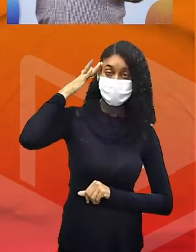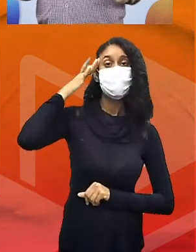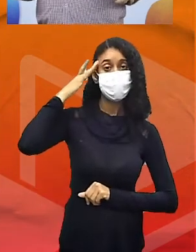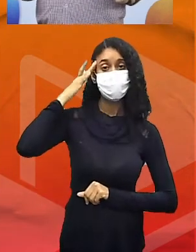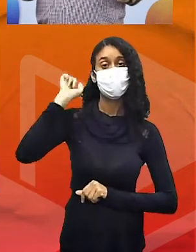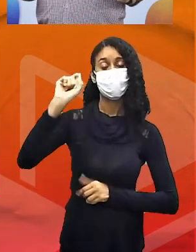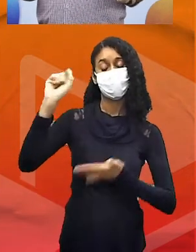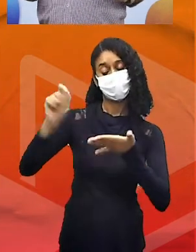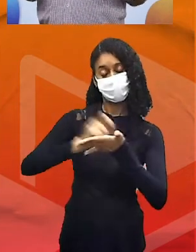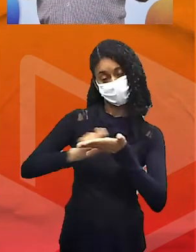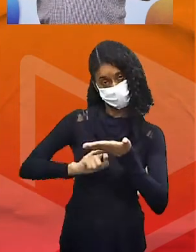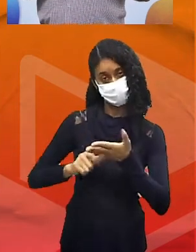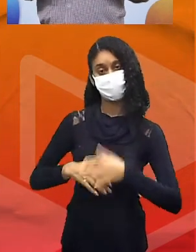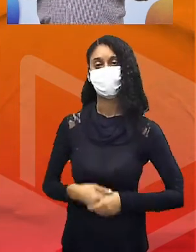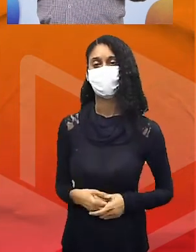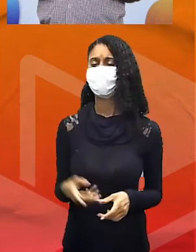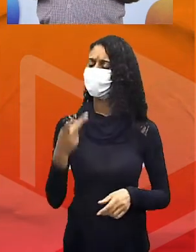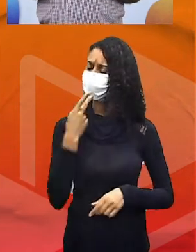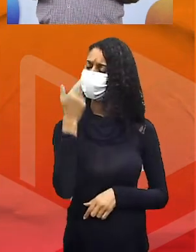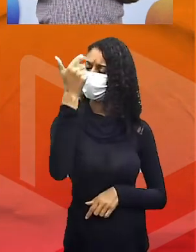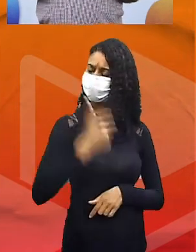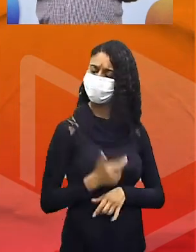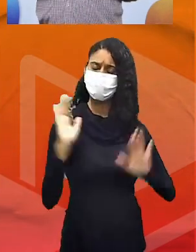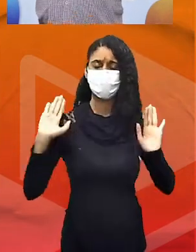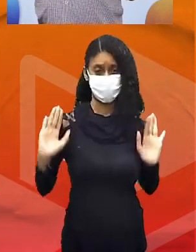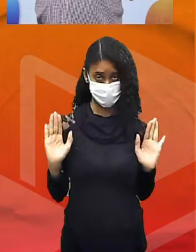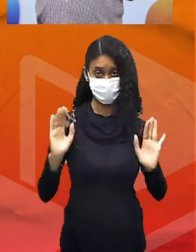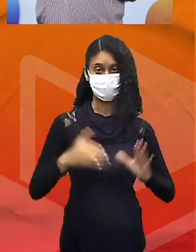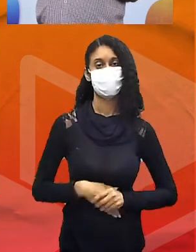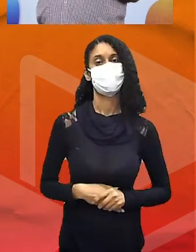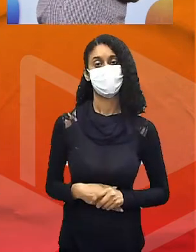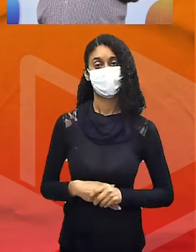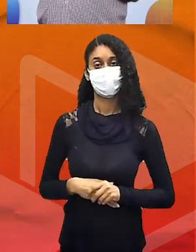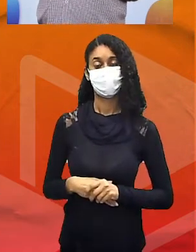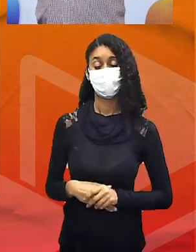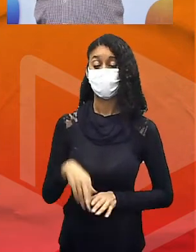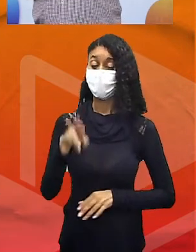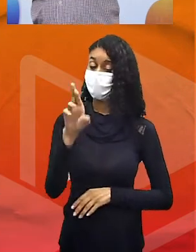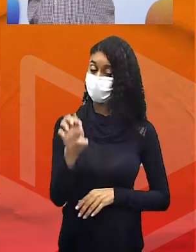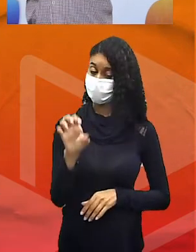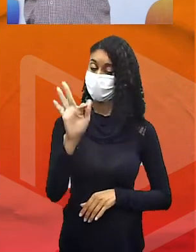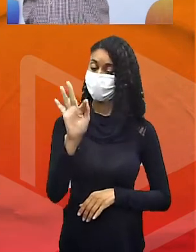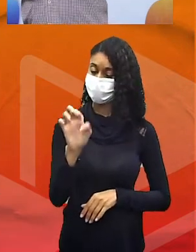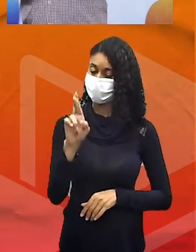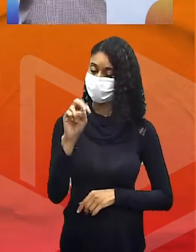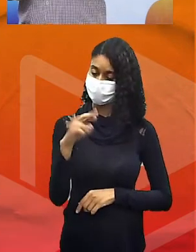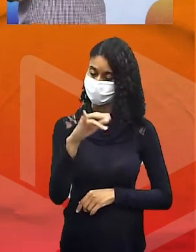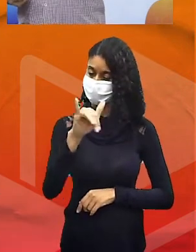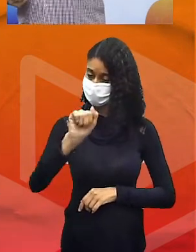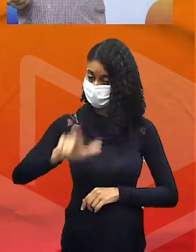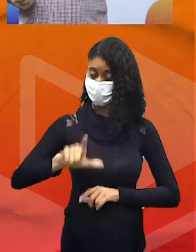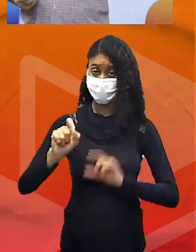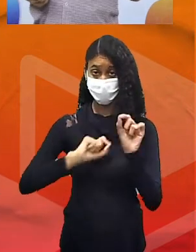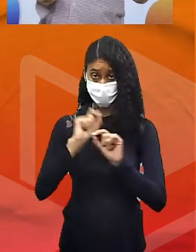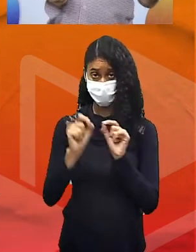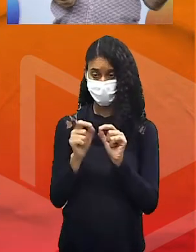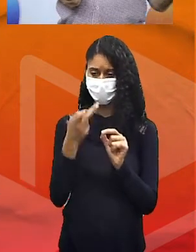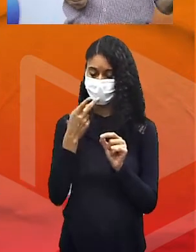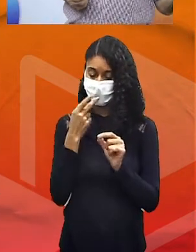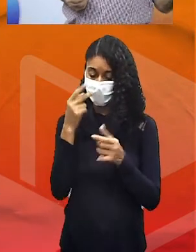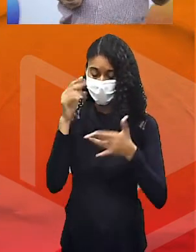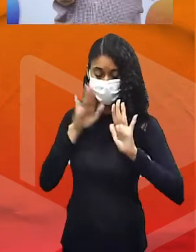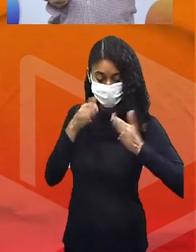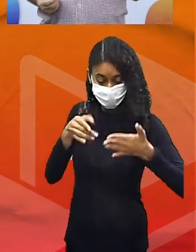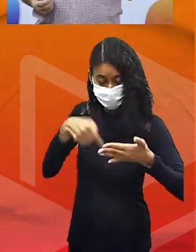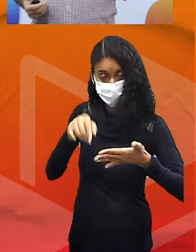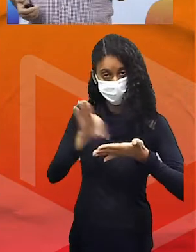está escrevendo, tá? Ele falando de si próprio. A função referencial é quando você sai da obra e fala do outro,